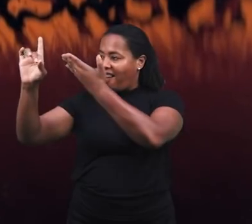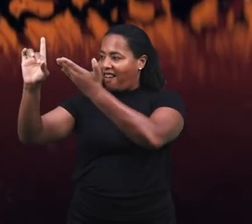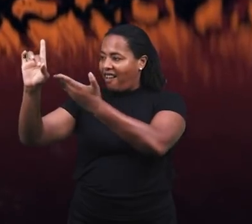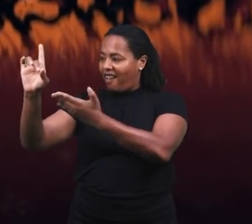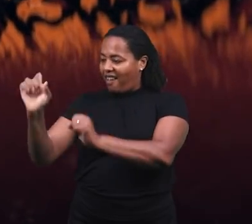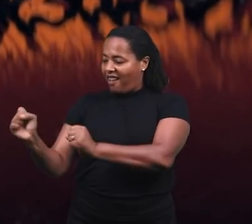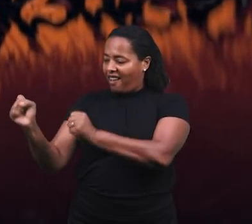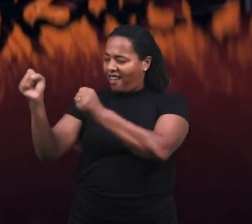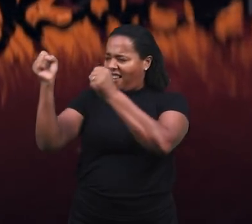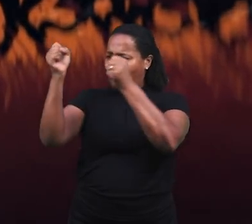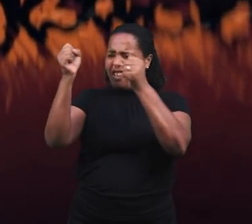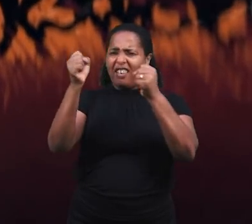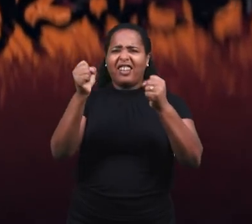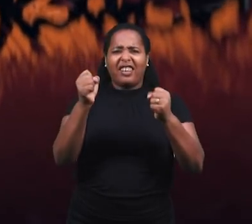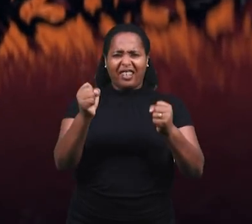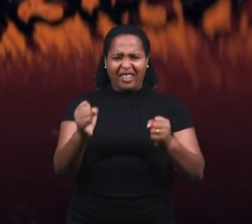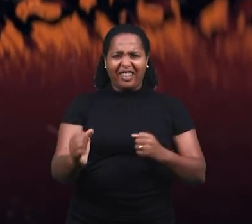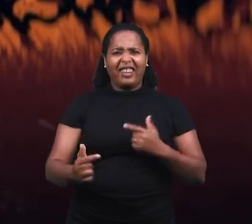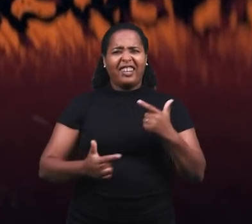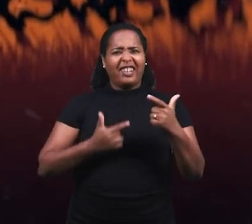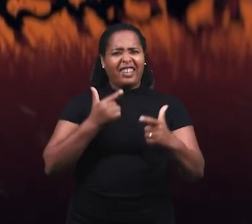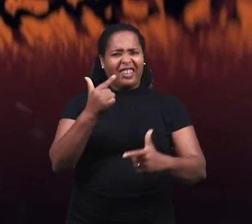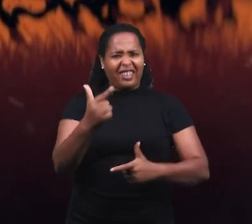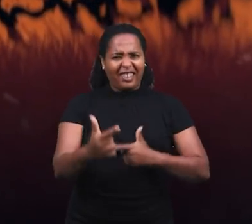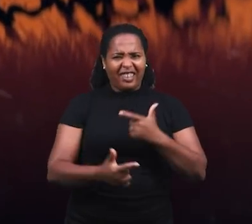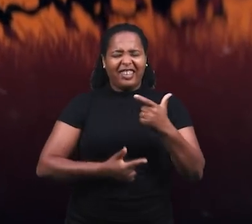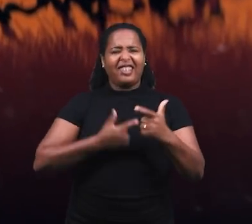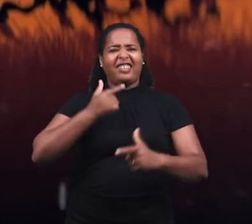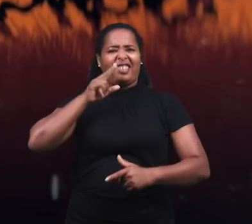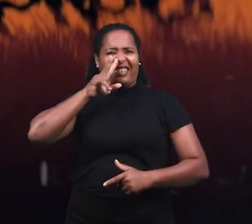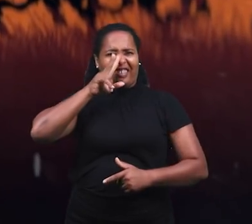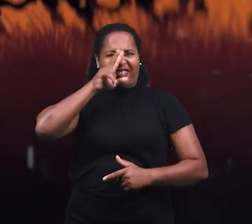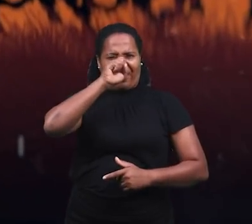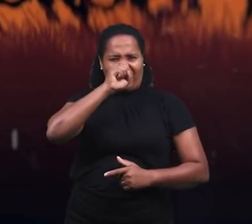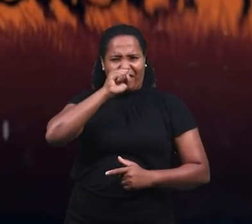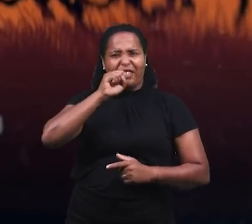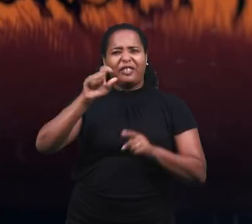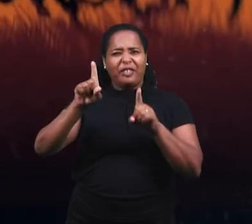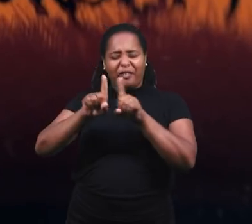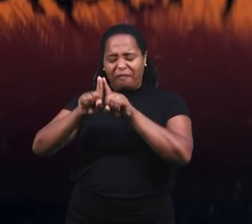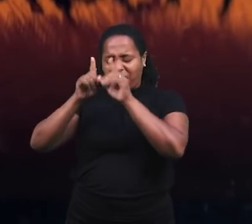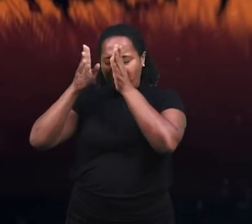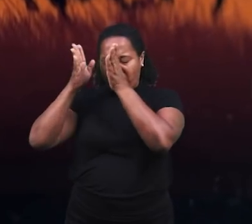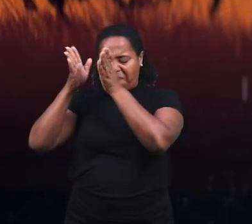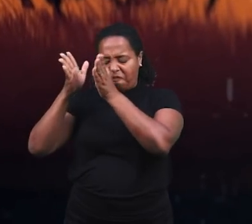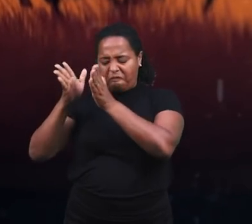Servimos, é Deus forte na batalha, é Deus fiel.